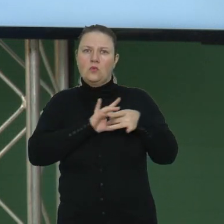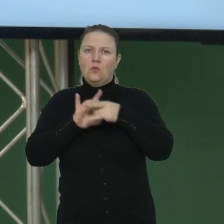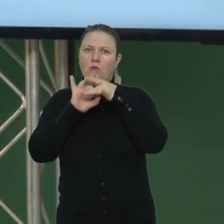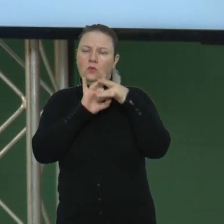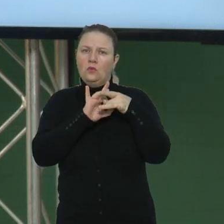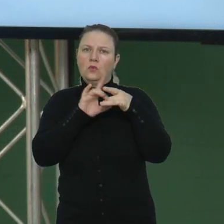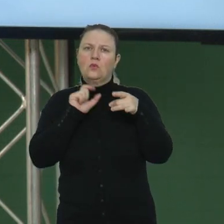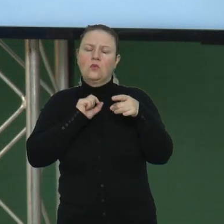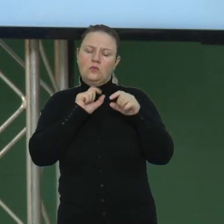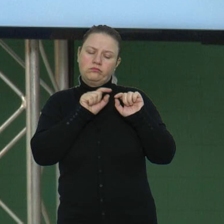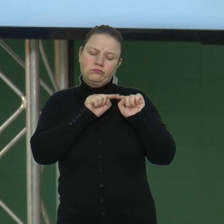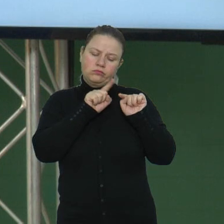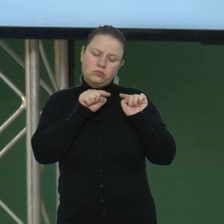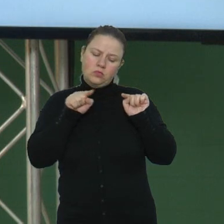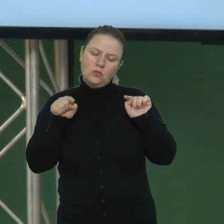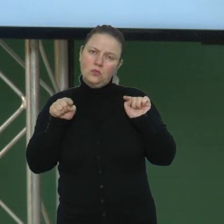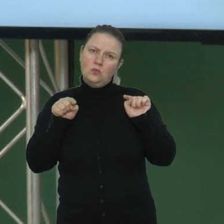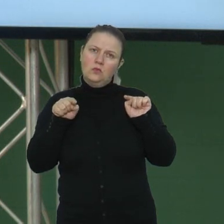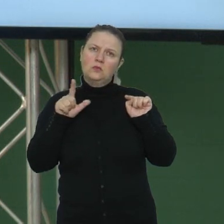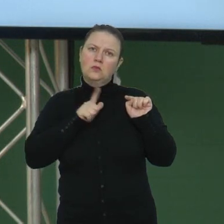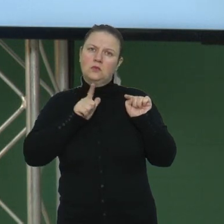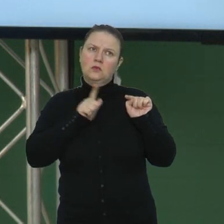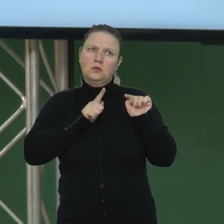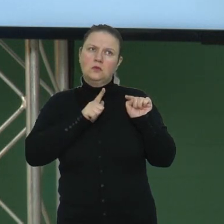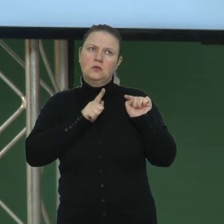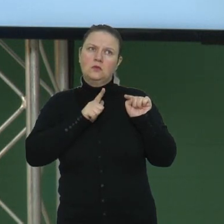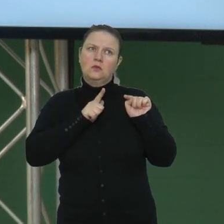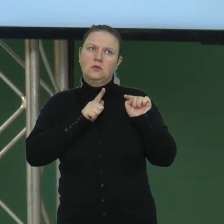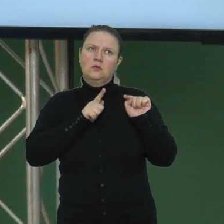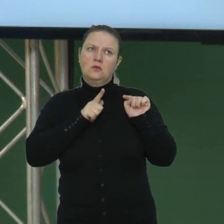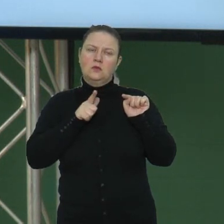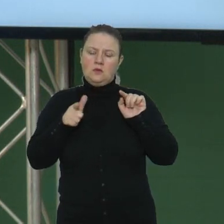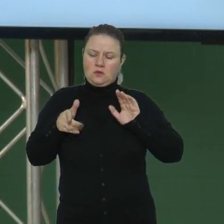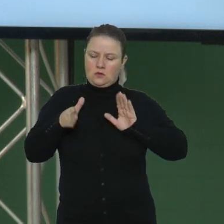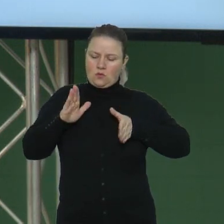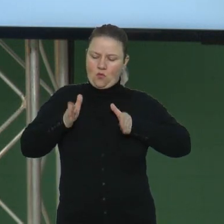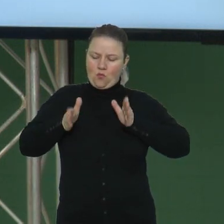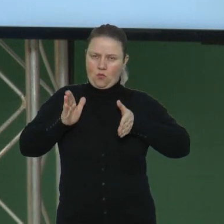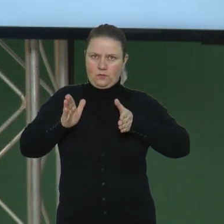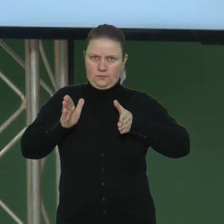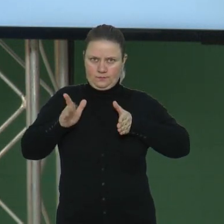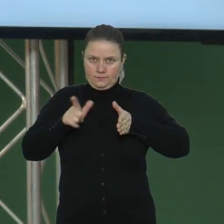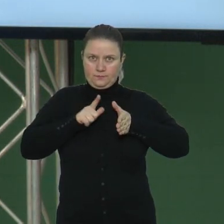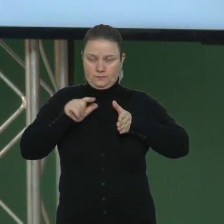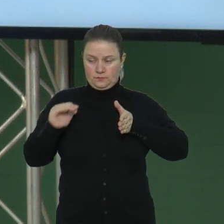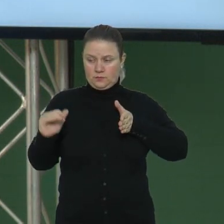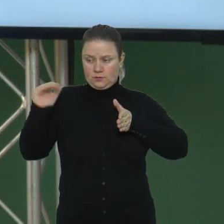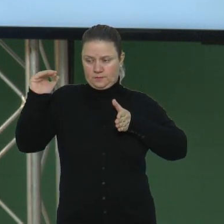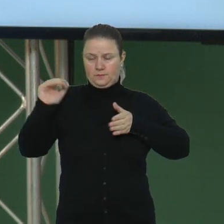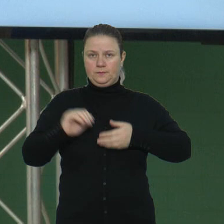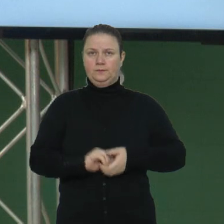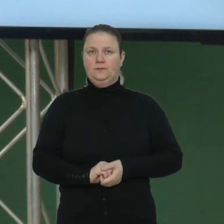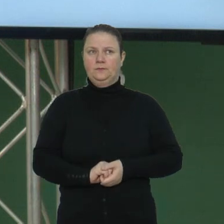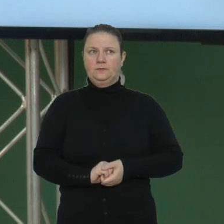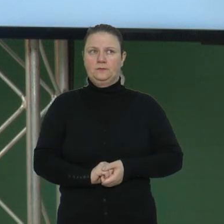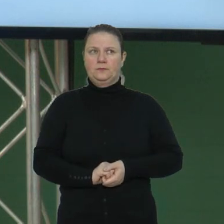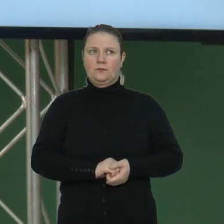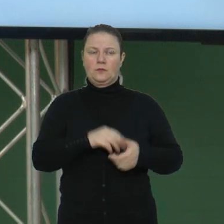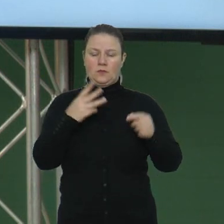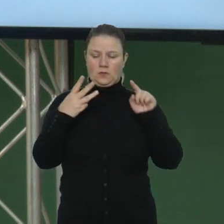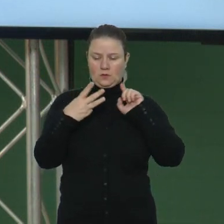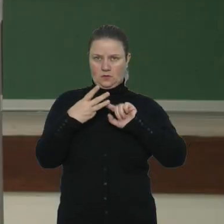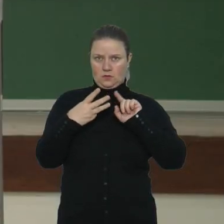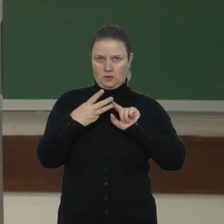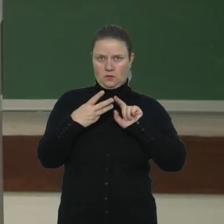menores, do que esse valor e também o que? O maior. A terceira propriedade que eu trago para vocês é quando